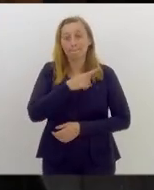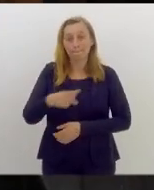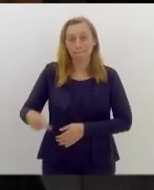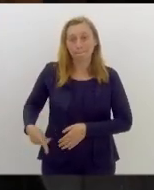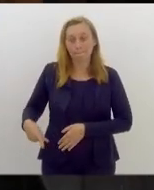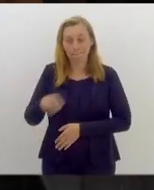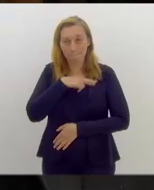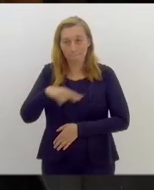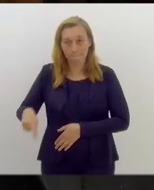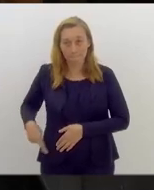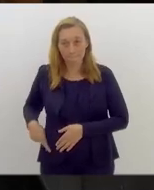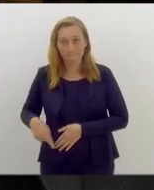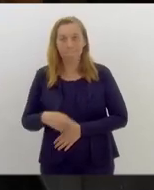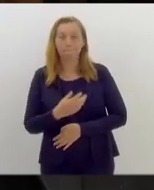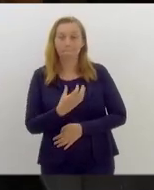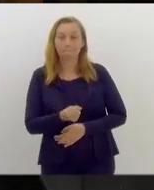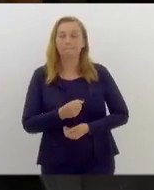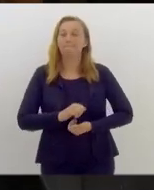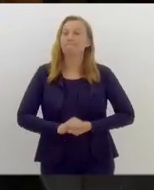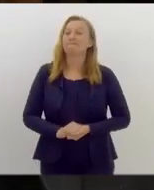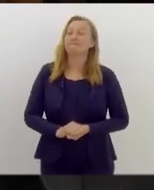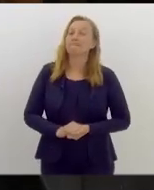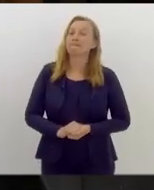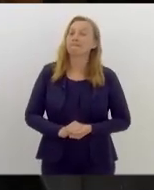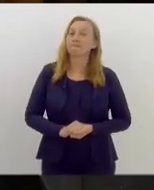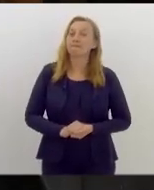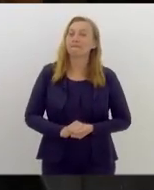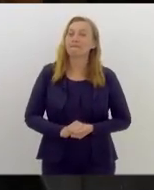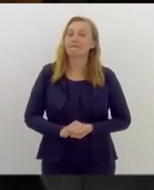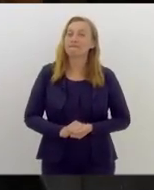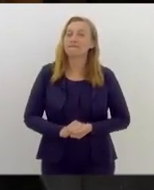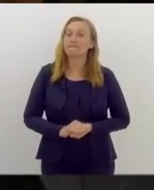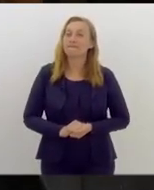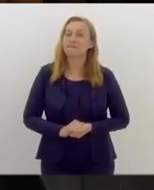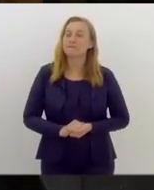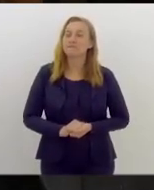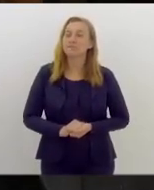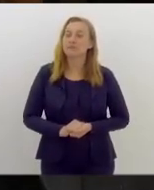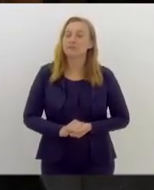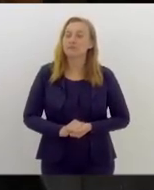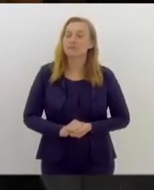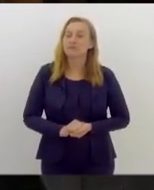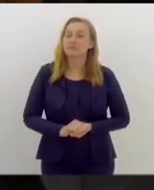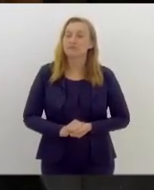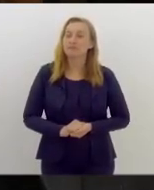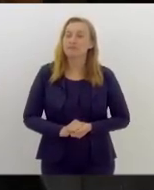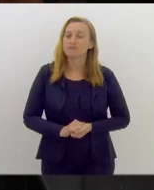da República, que foi o maior pacote,